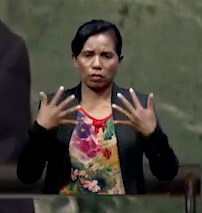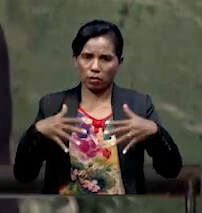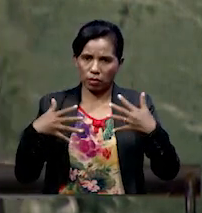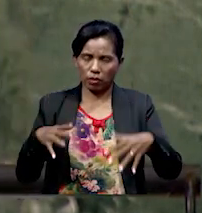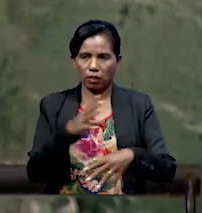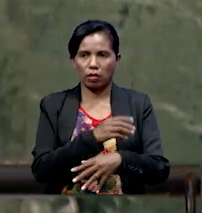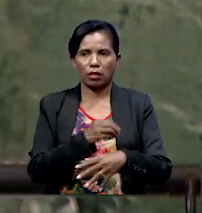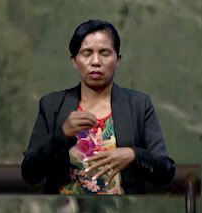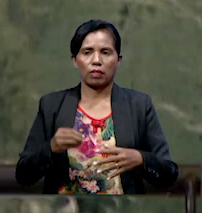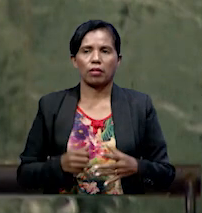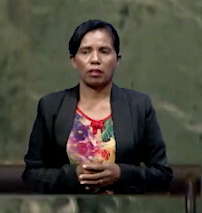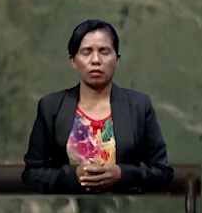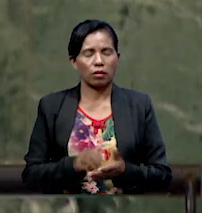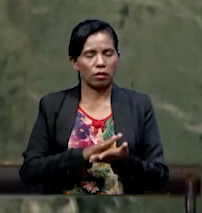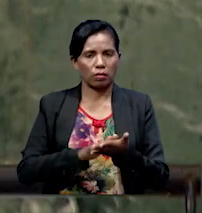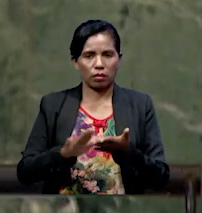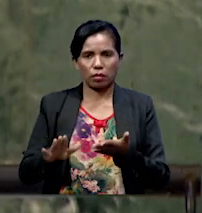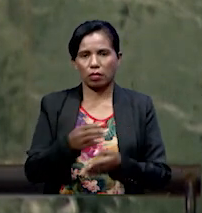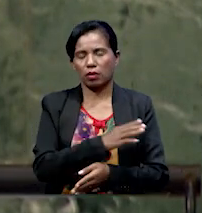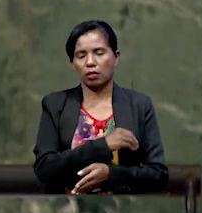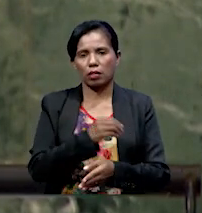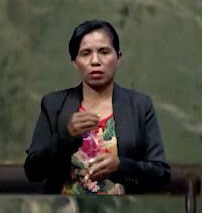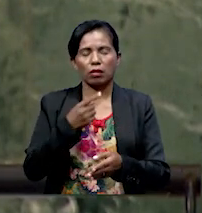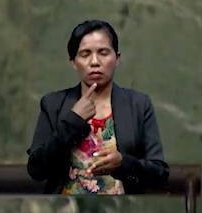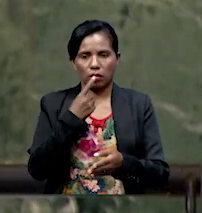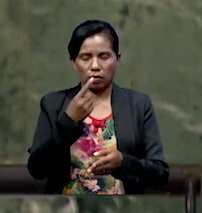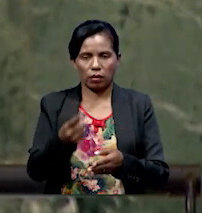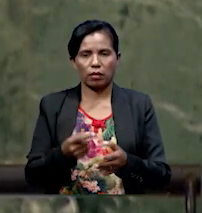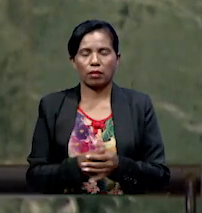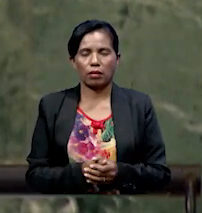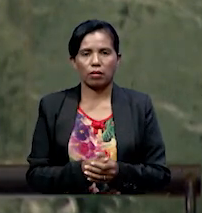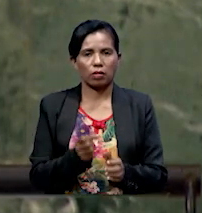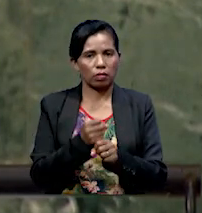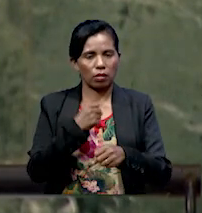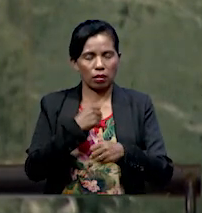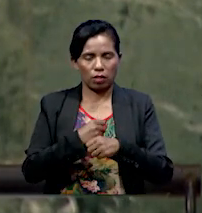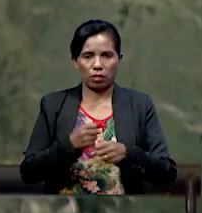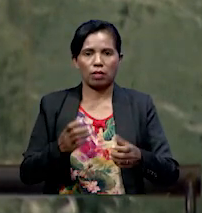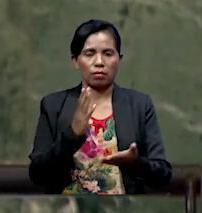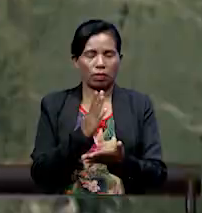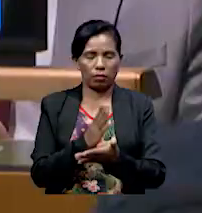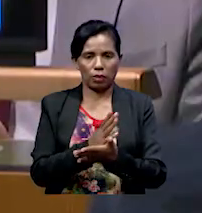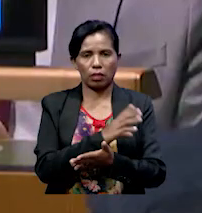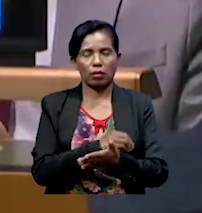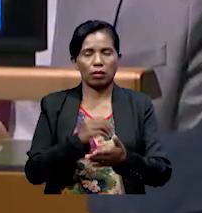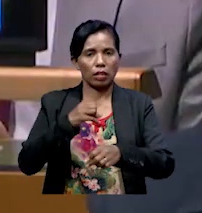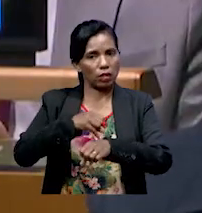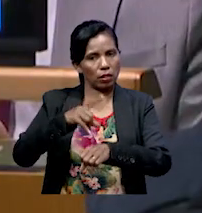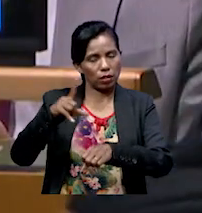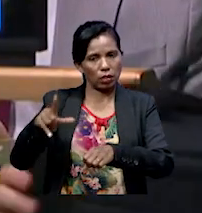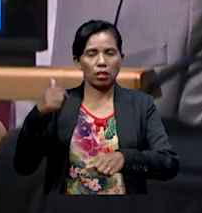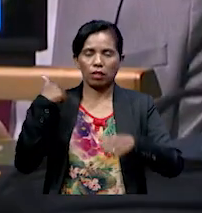and Ukraine should clear their ports and sea routes and allow normal resumption of permitted international shipping